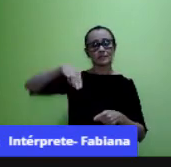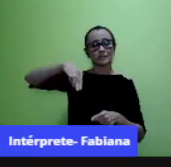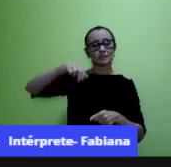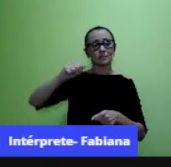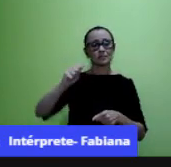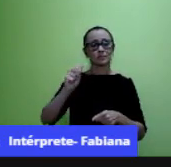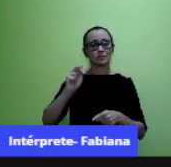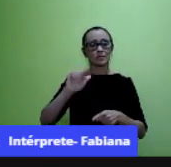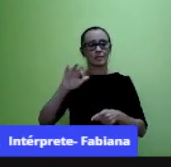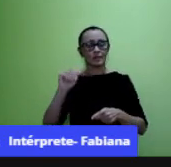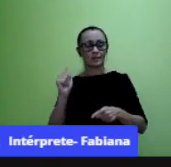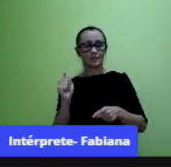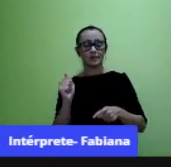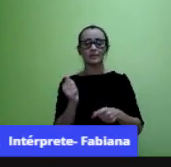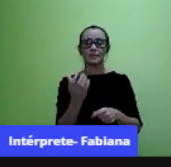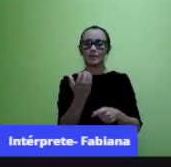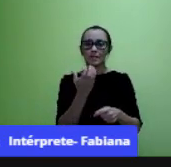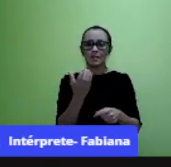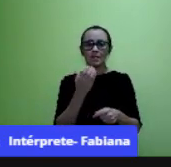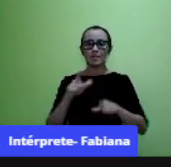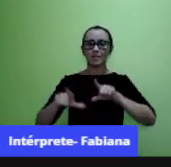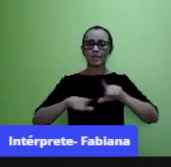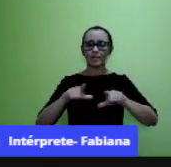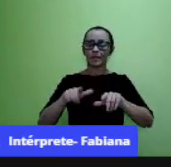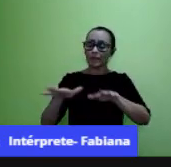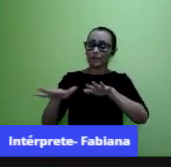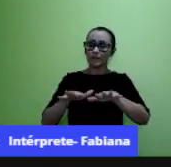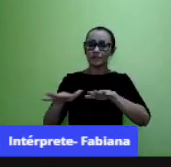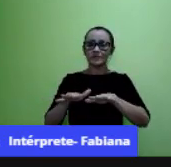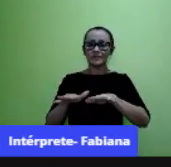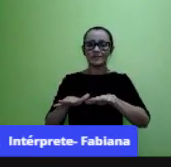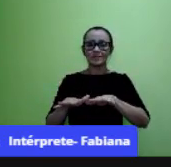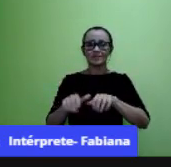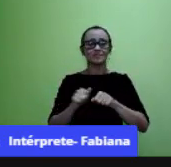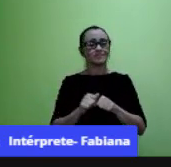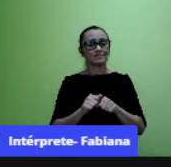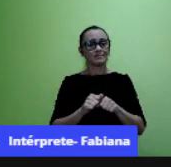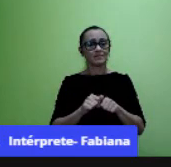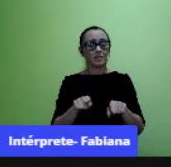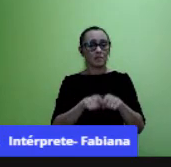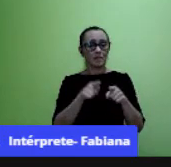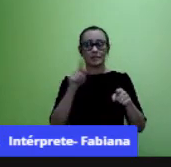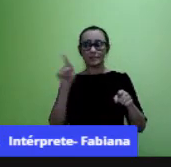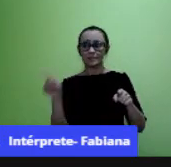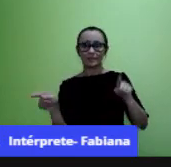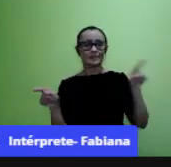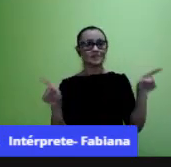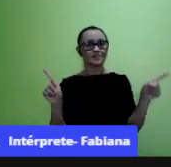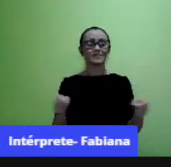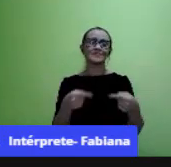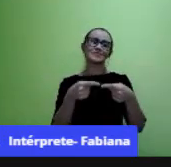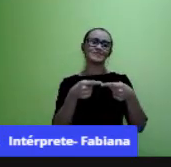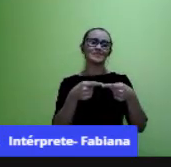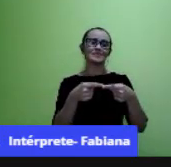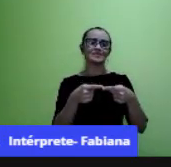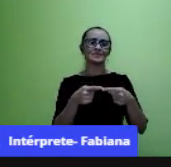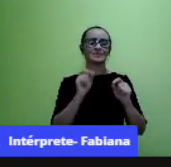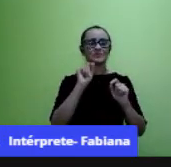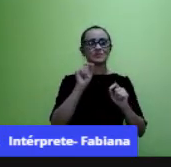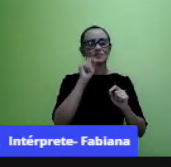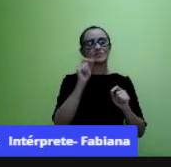são duas habilidades que estão envolvidas. Outra coisa importante é dar sentido e significado às